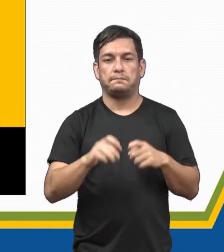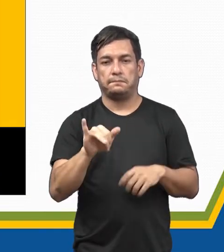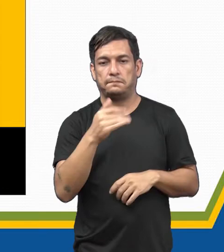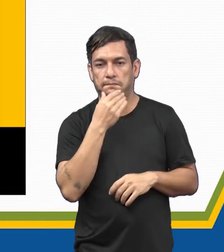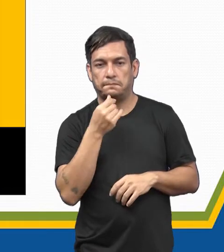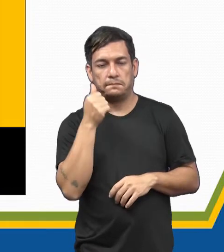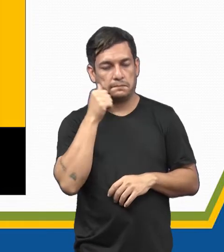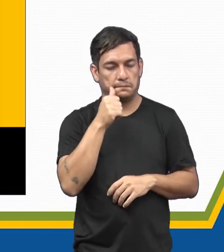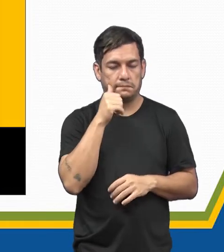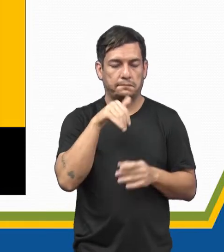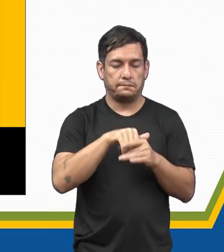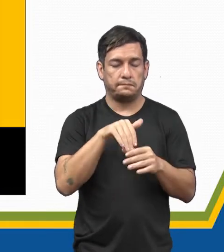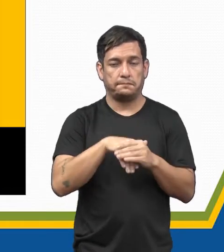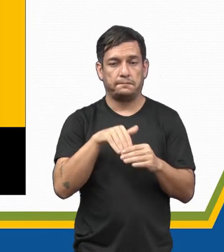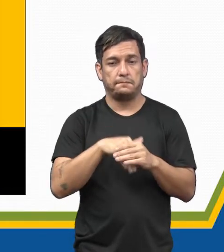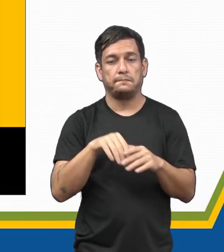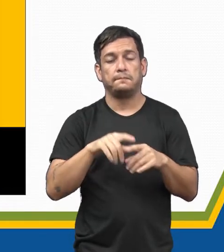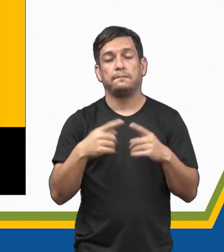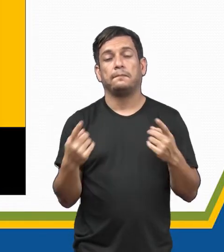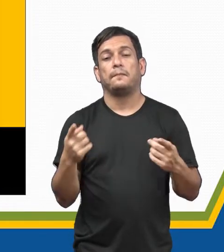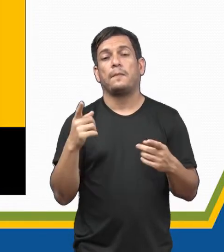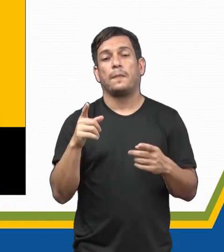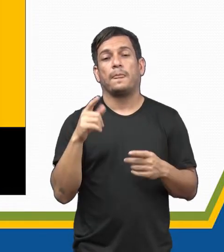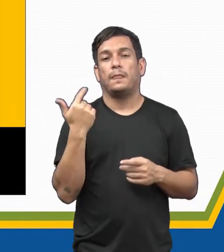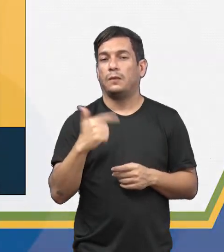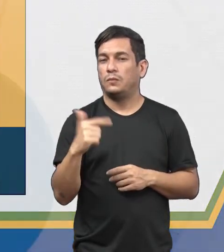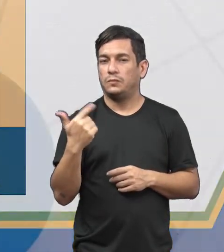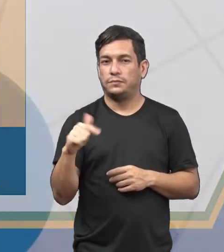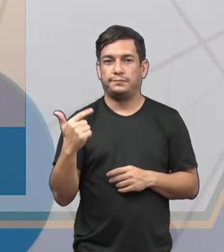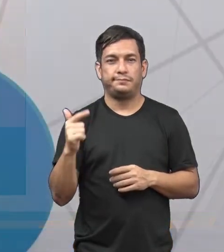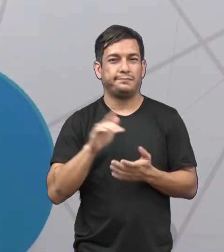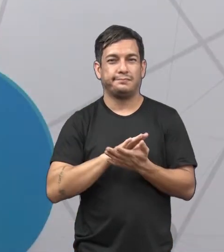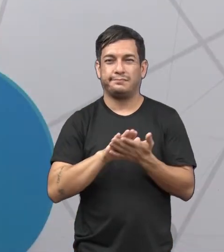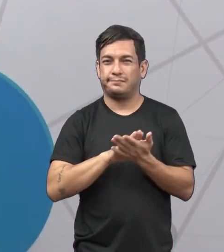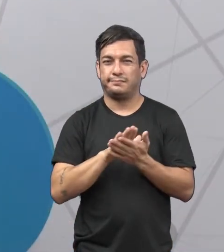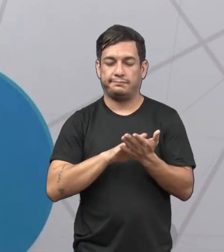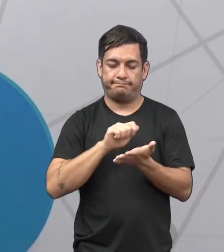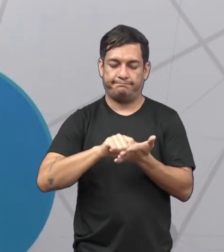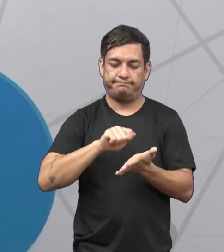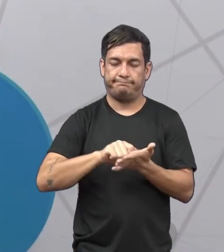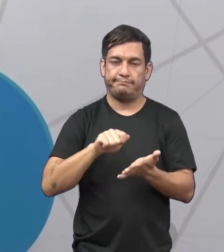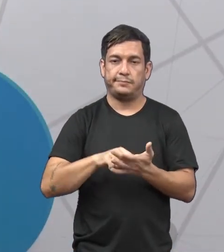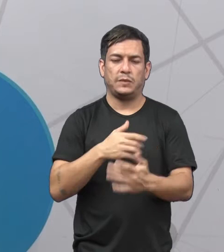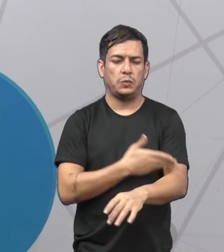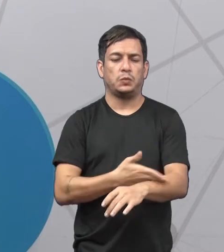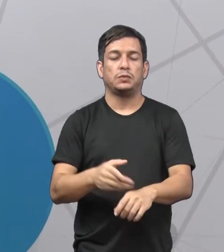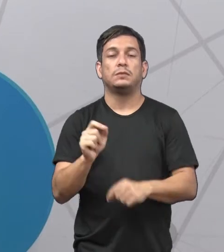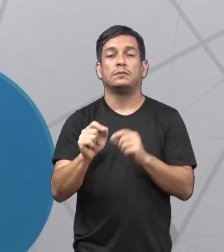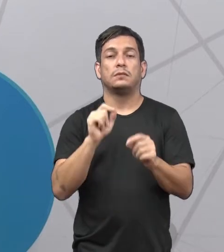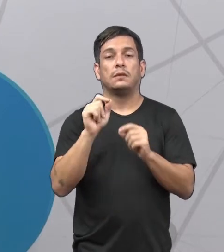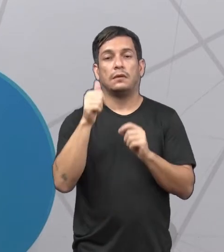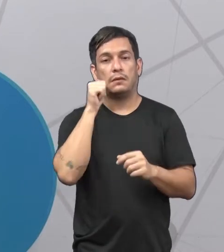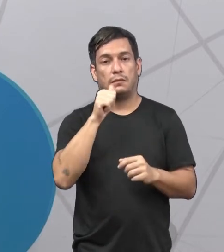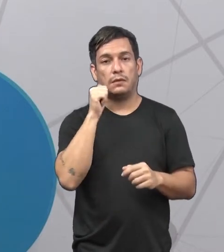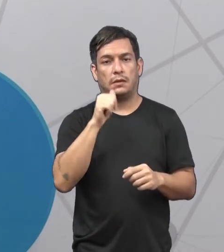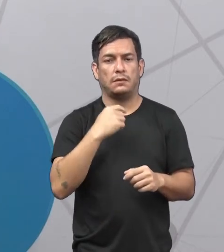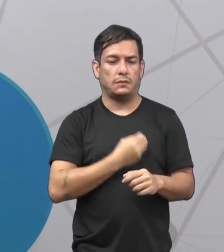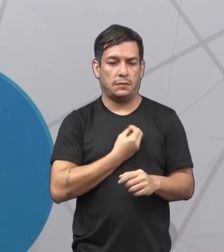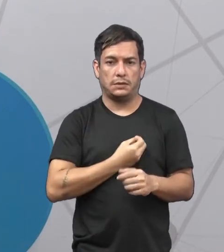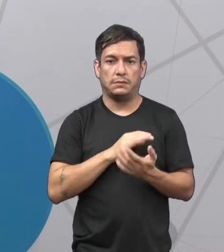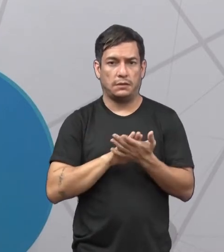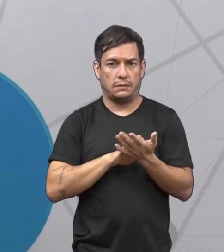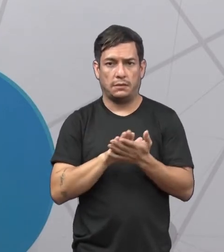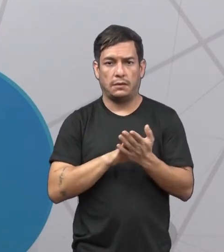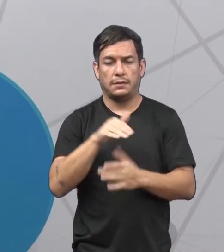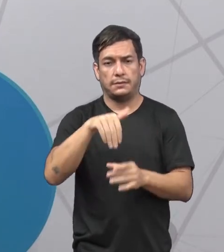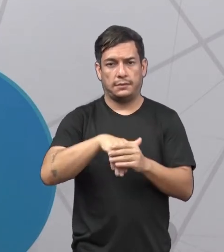homem não votava. Só que, como não tinha nada escrito, e o costume era que as mulheres não participassem